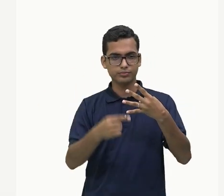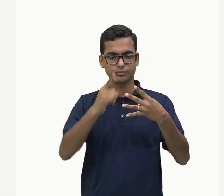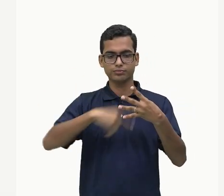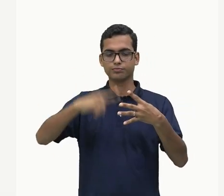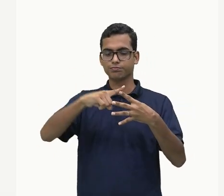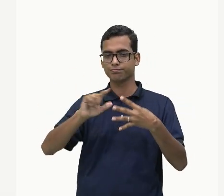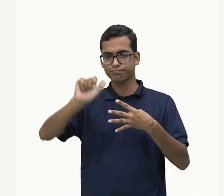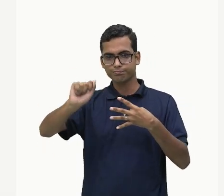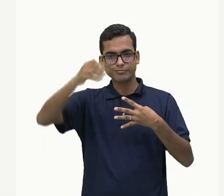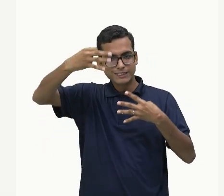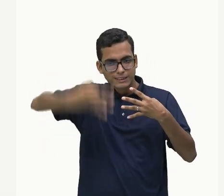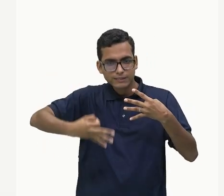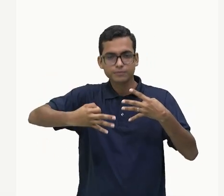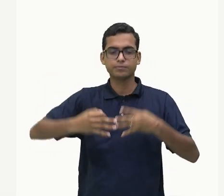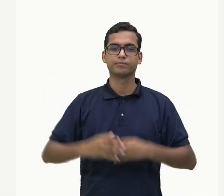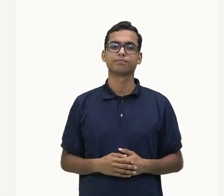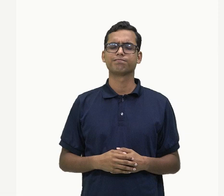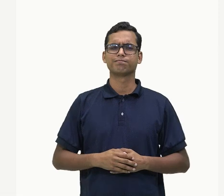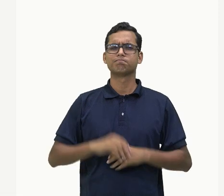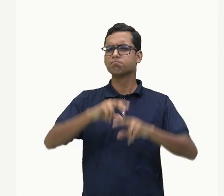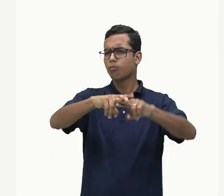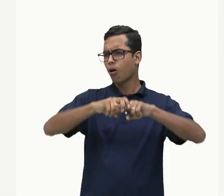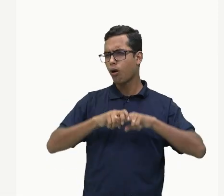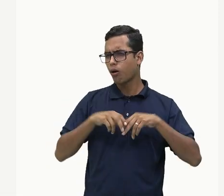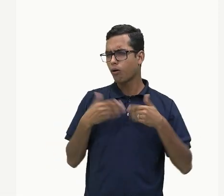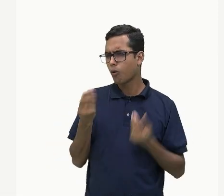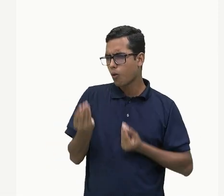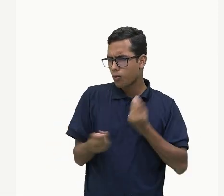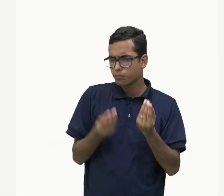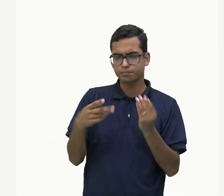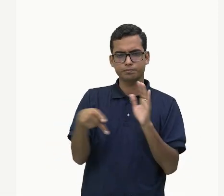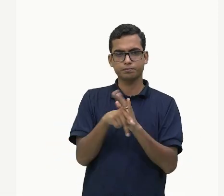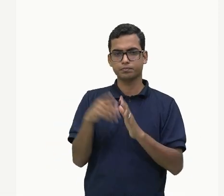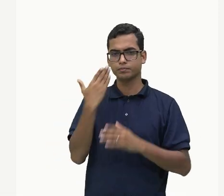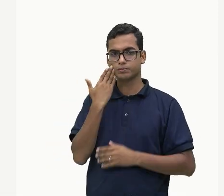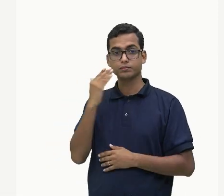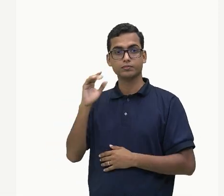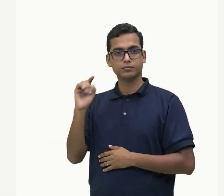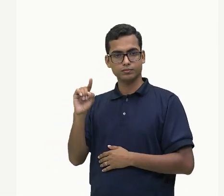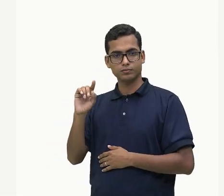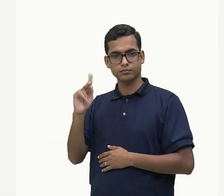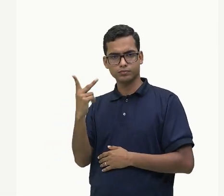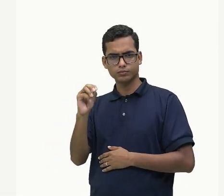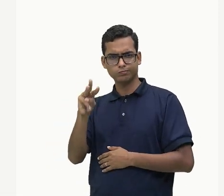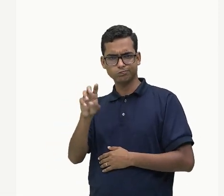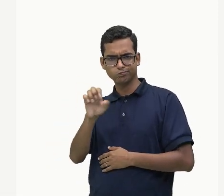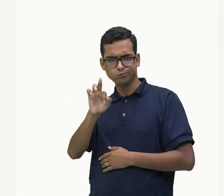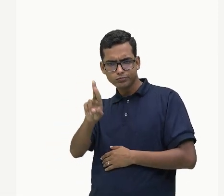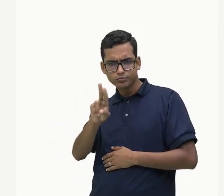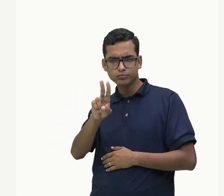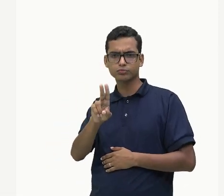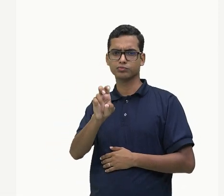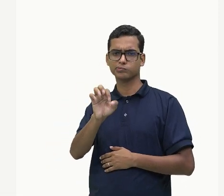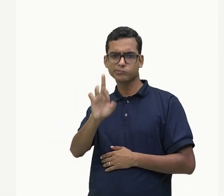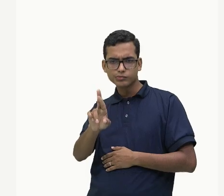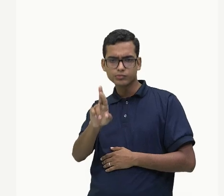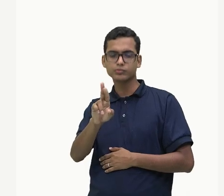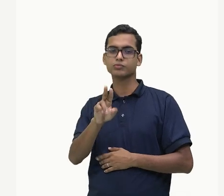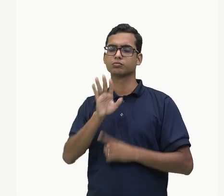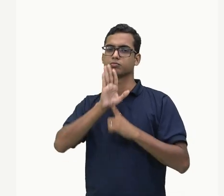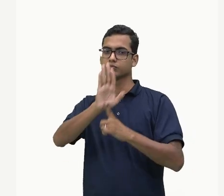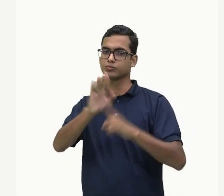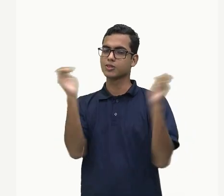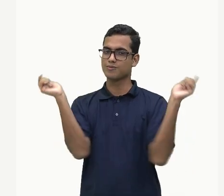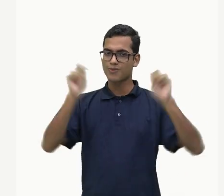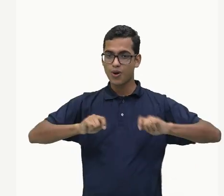A, tá? However, por quê? Porque a conjunção indica que há uma possibilidade muito grande de eu utilizar uma conjunção